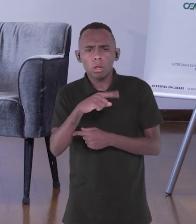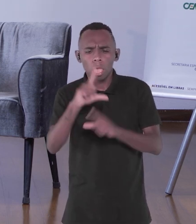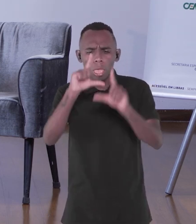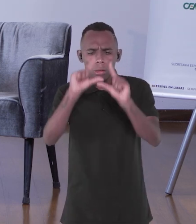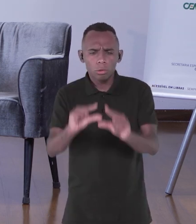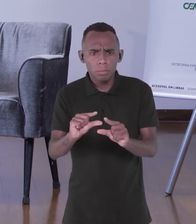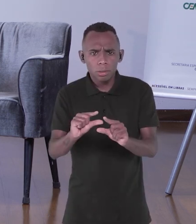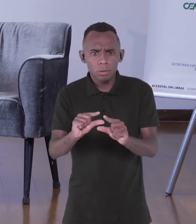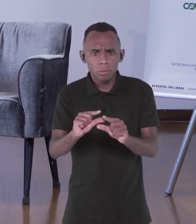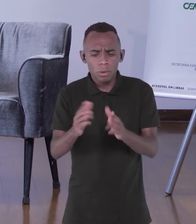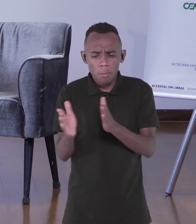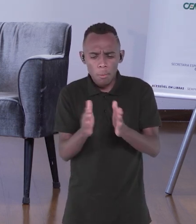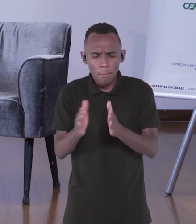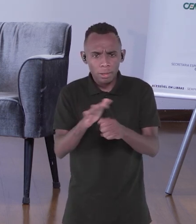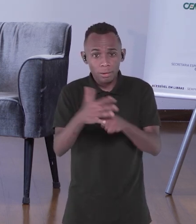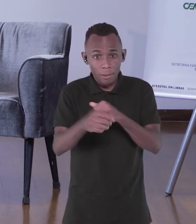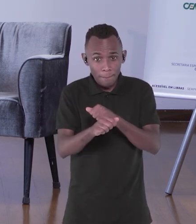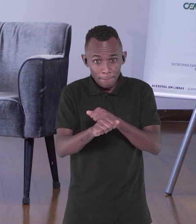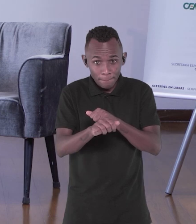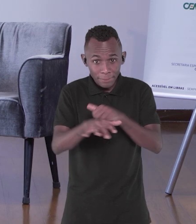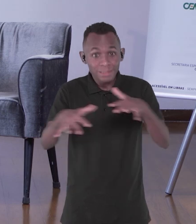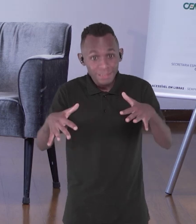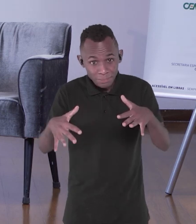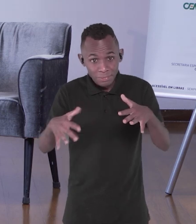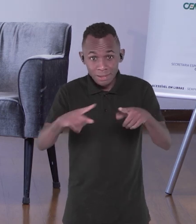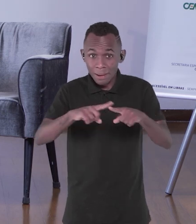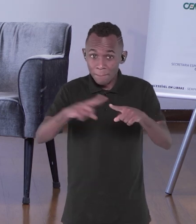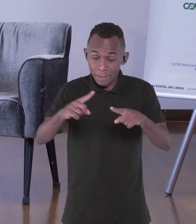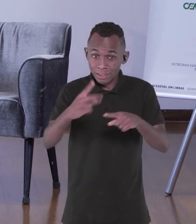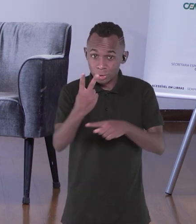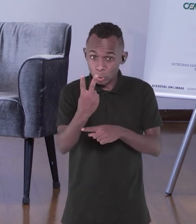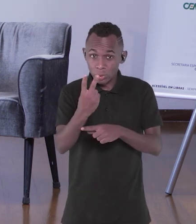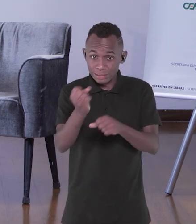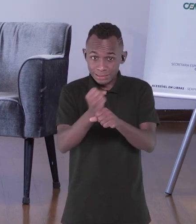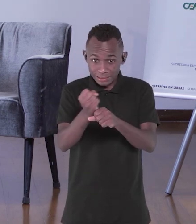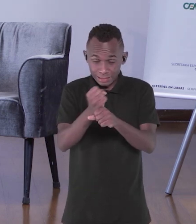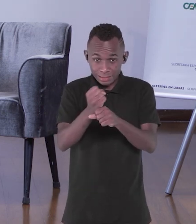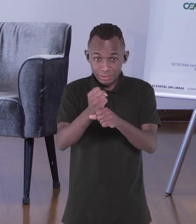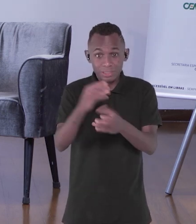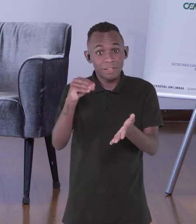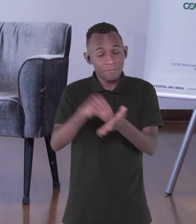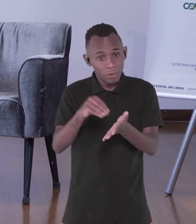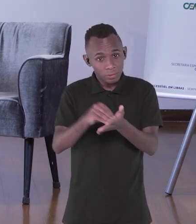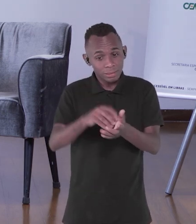Assim, tem 36 anos, mas 2 anos sem público, né, Lindolfo?